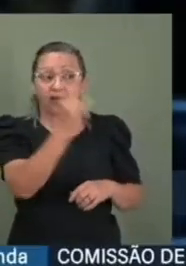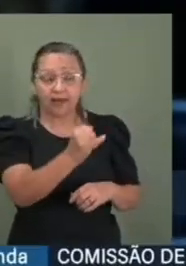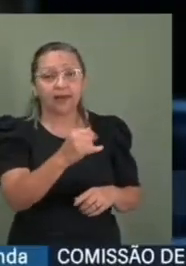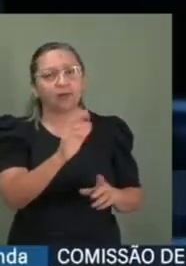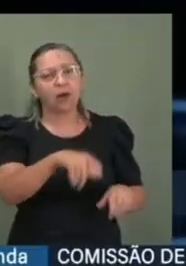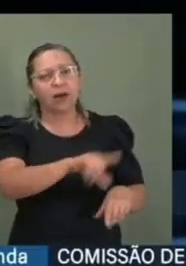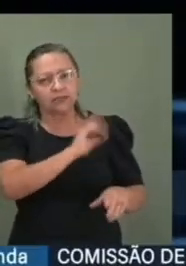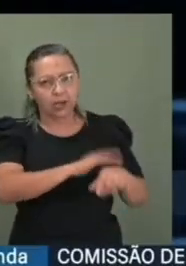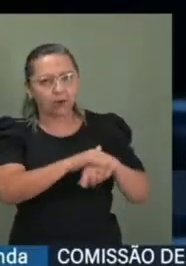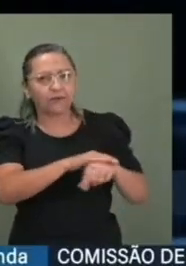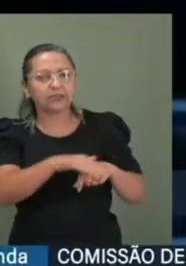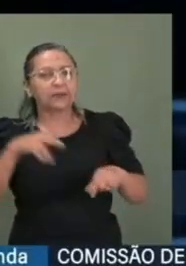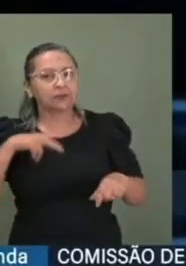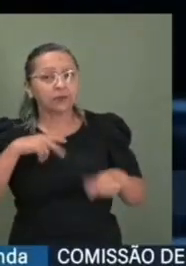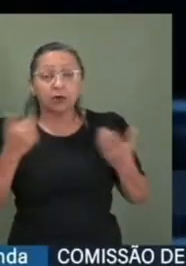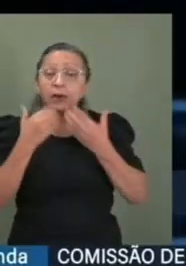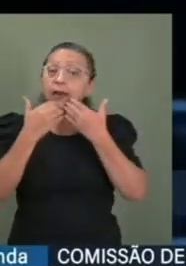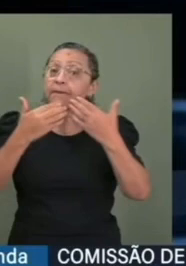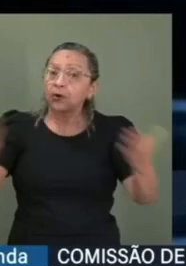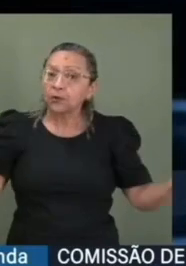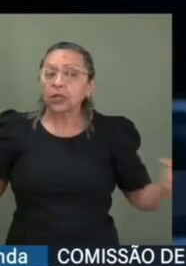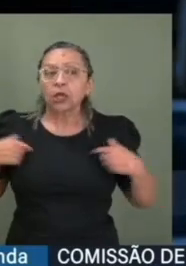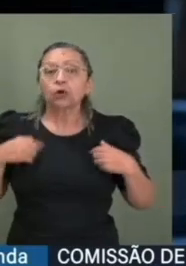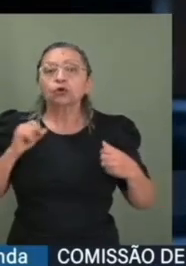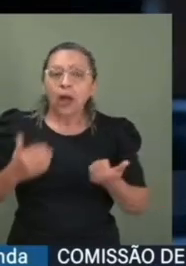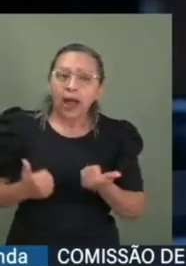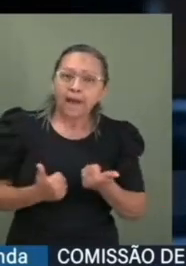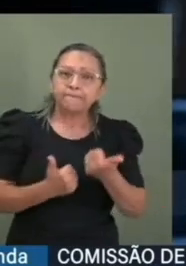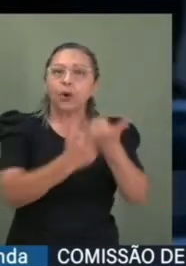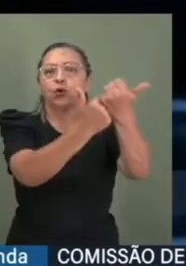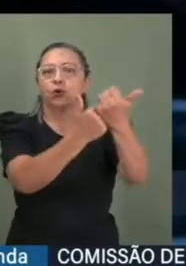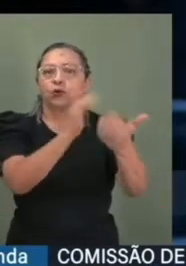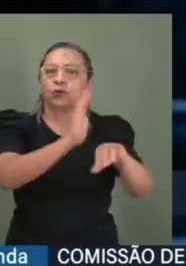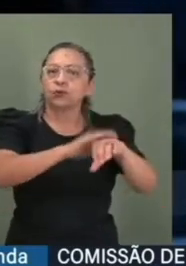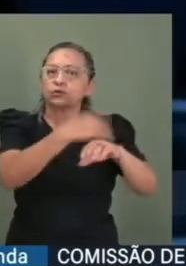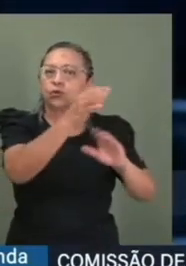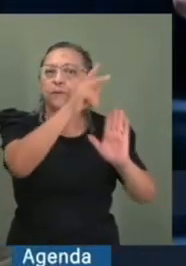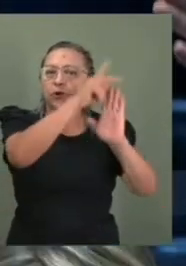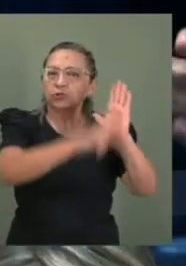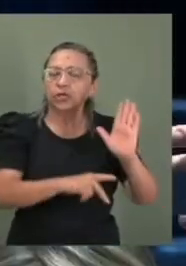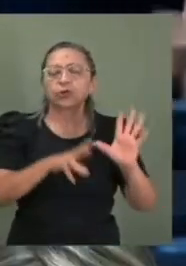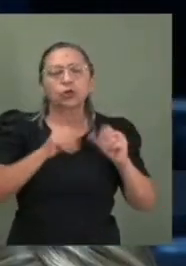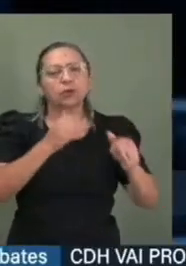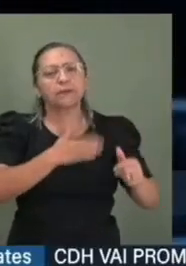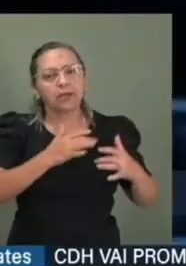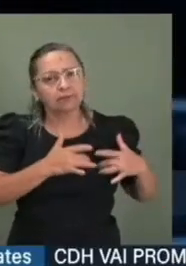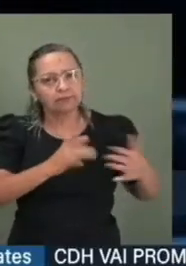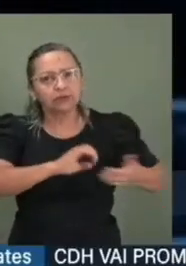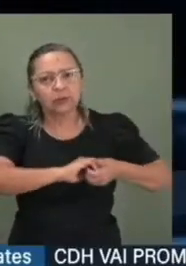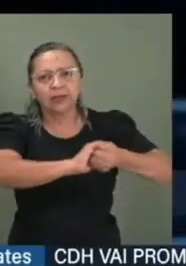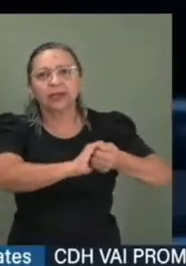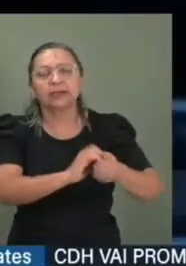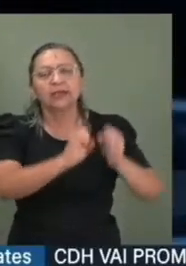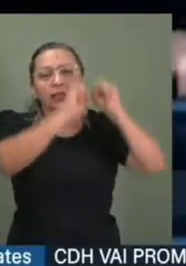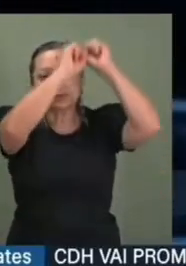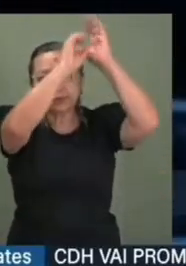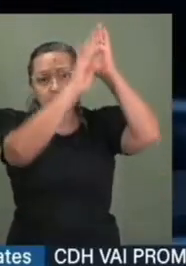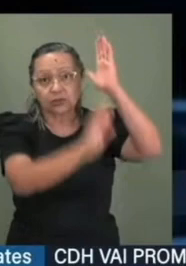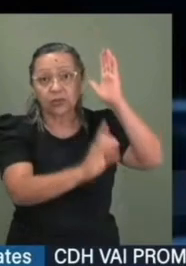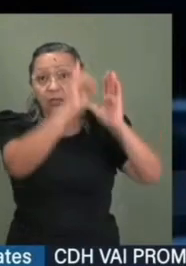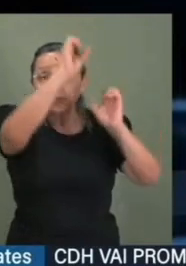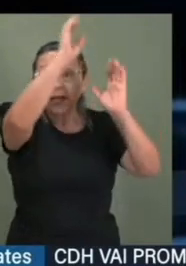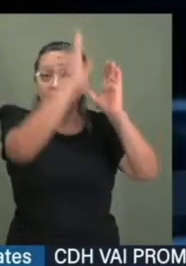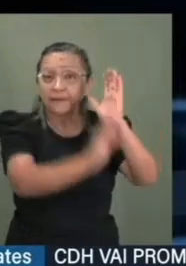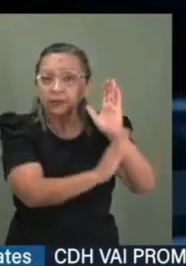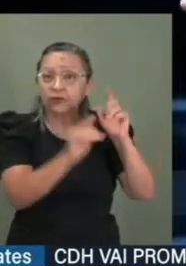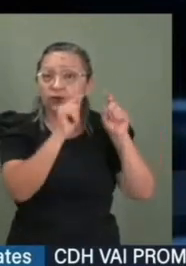lhe disse pessoalmente agora faço em público que só apoiador da sua proposta e toda minha solidariedade e que Deus abençoe o senhor sua família